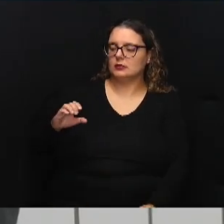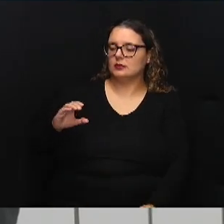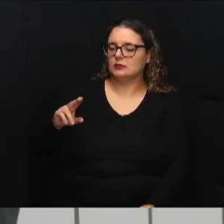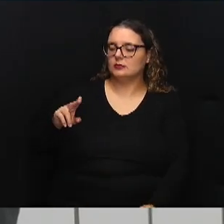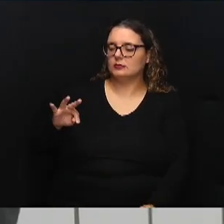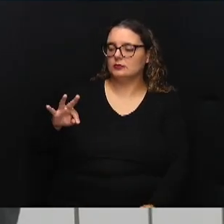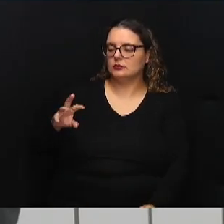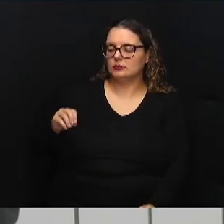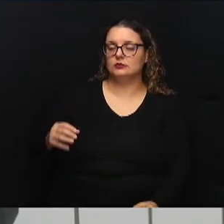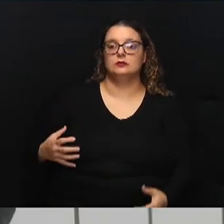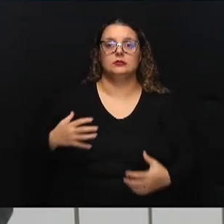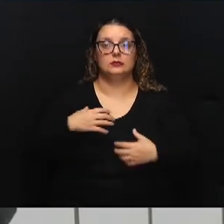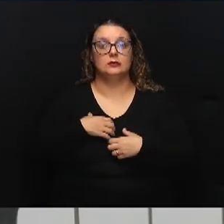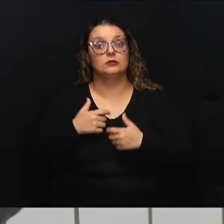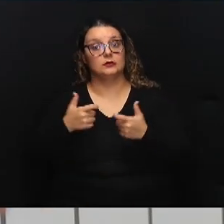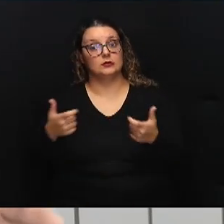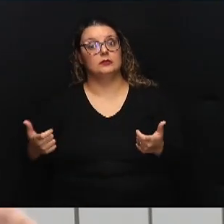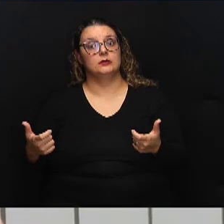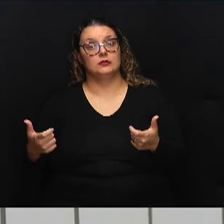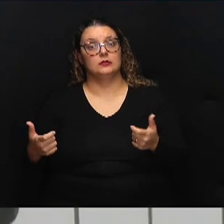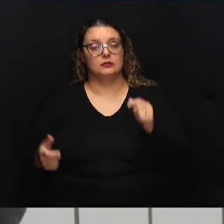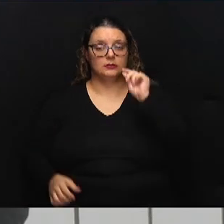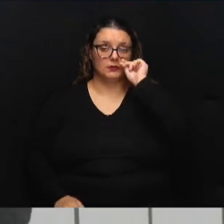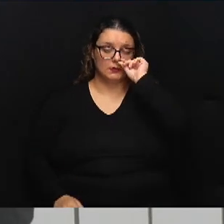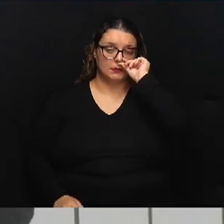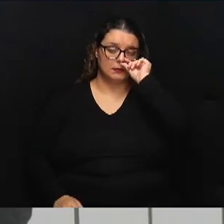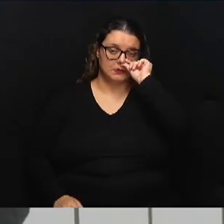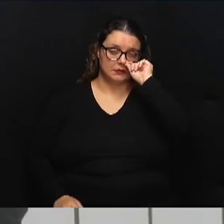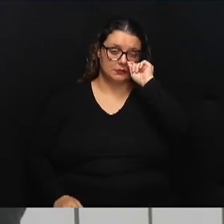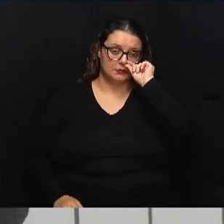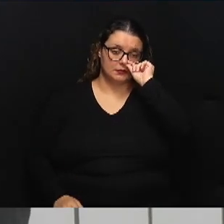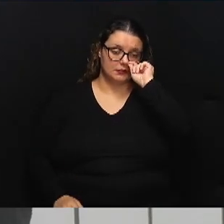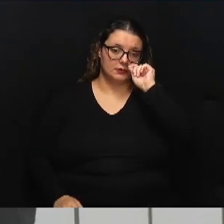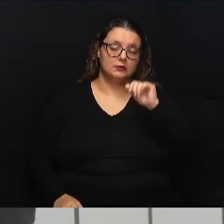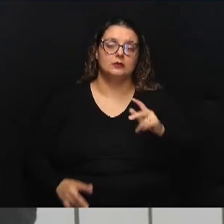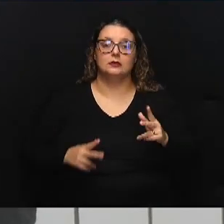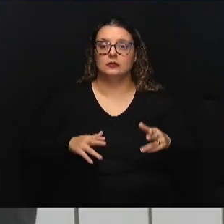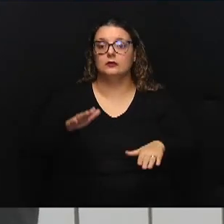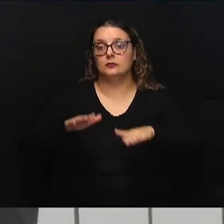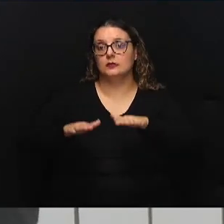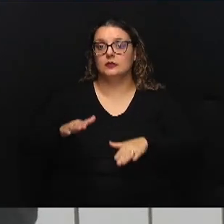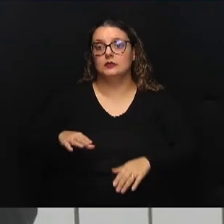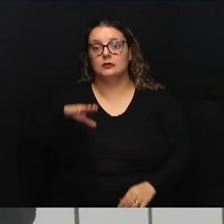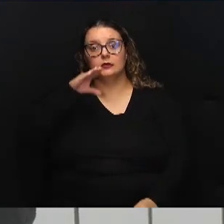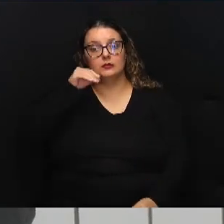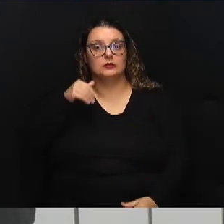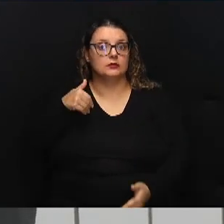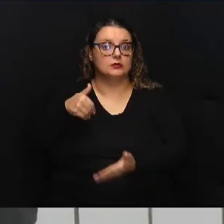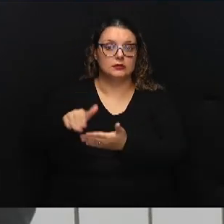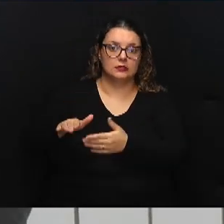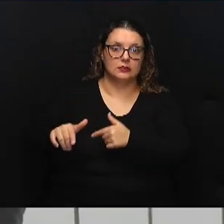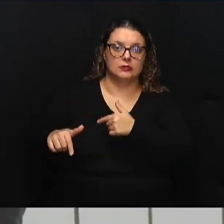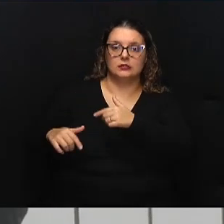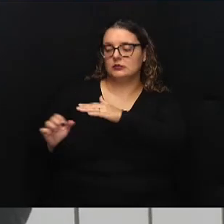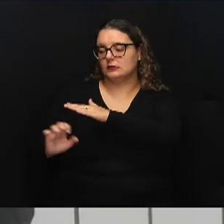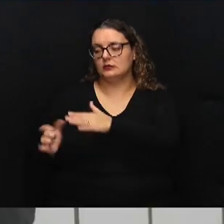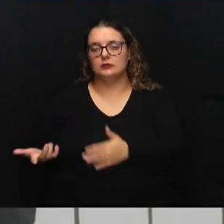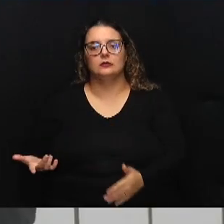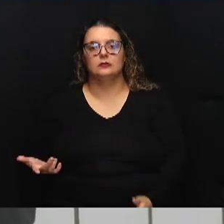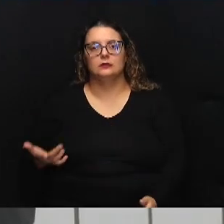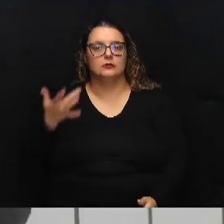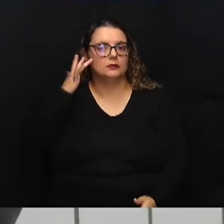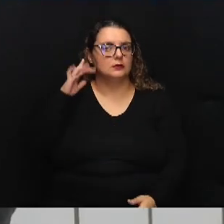muito grande. E assim como às vezes um funcionário sai da empresa e não sabe o motivo porque foi